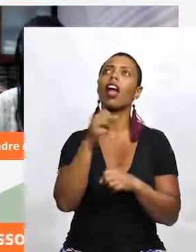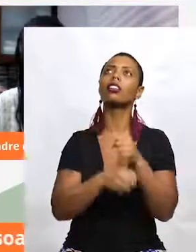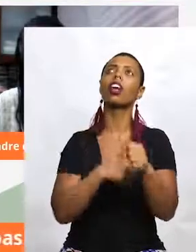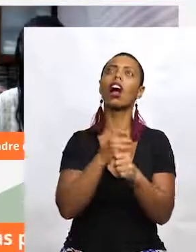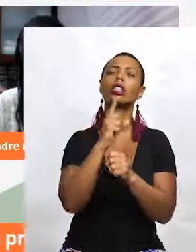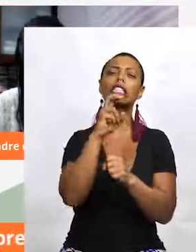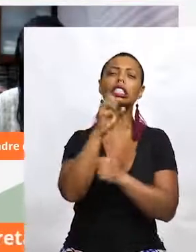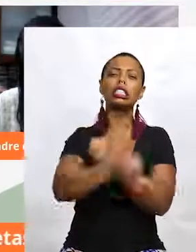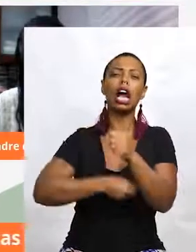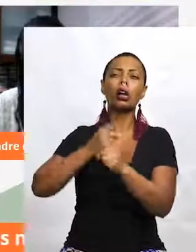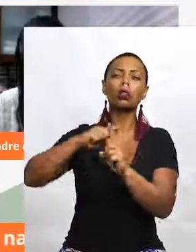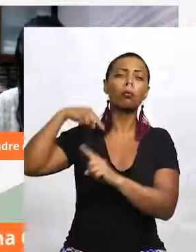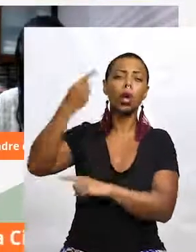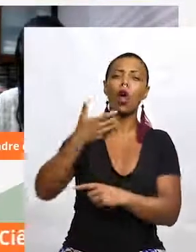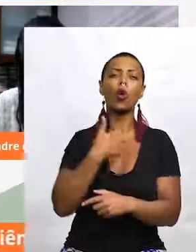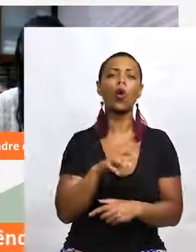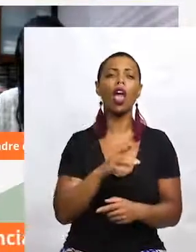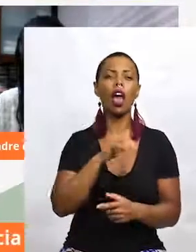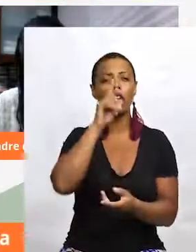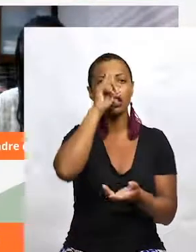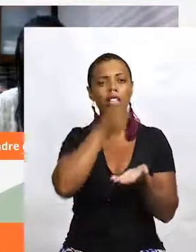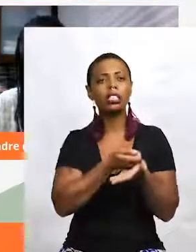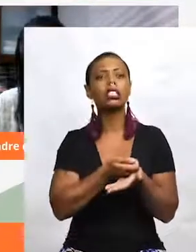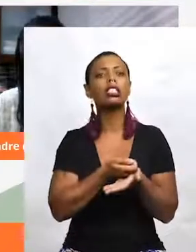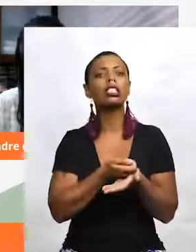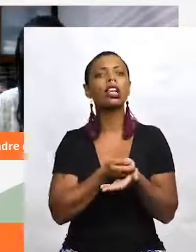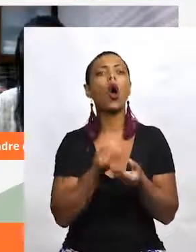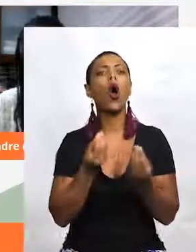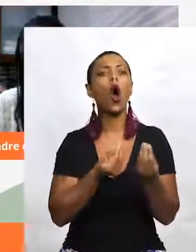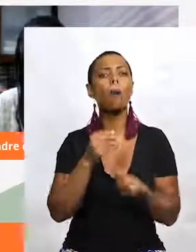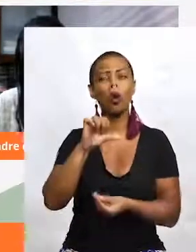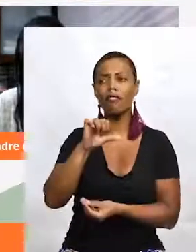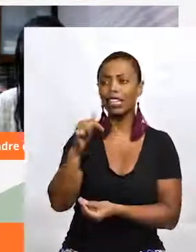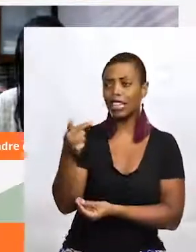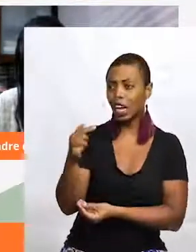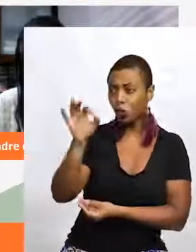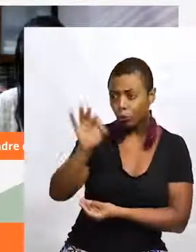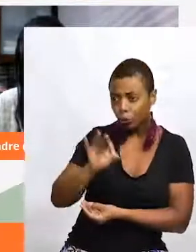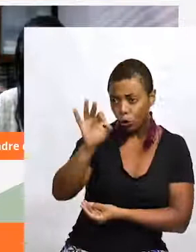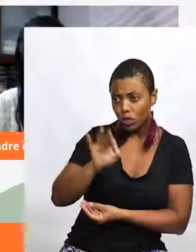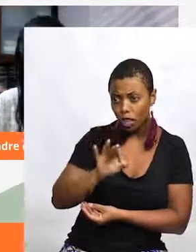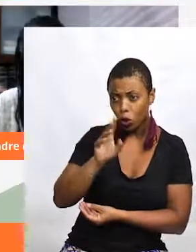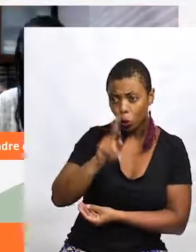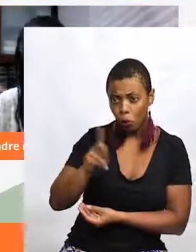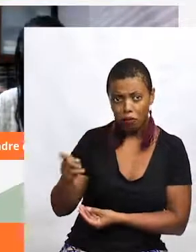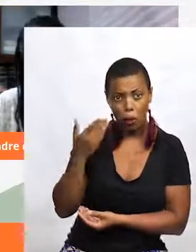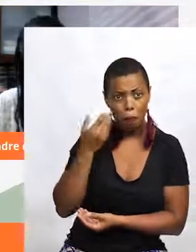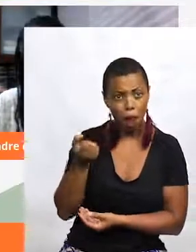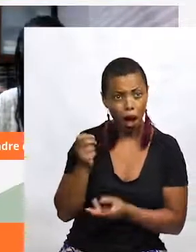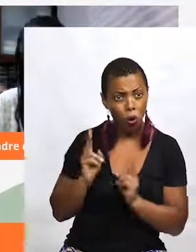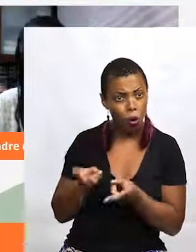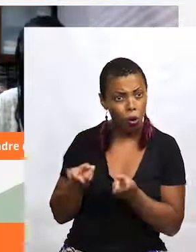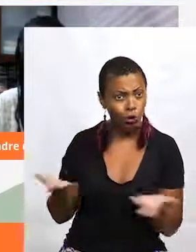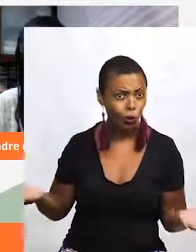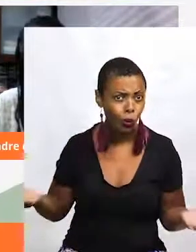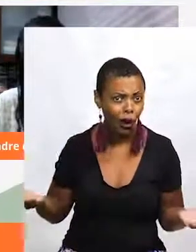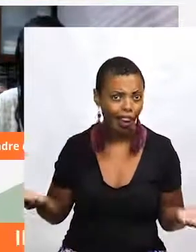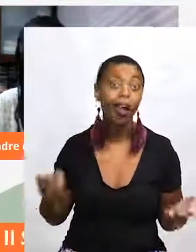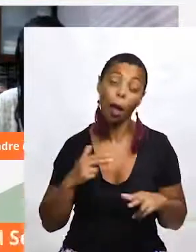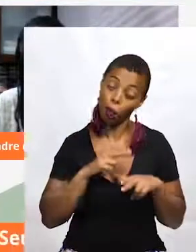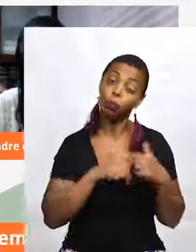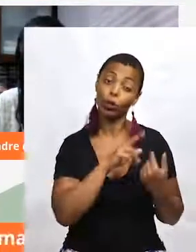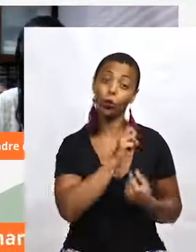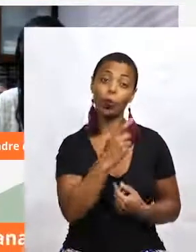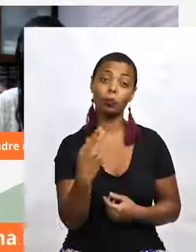por uma política afirmativa esteja na mão de um corpo docente 97% branco. Que é por isso que a USP demorou tanto em adotar as